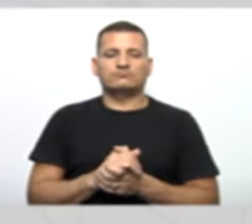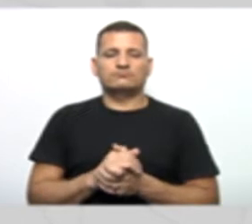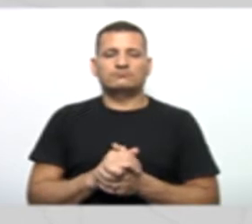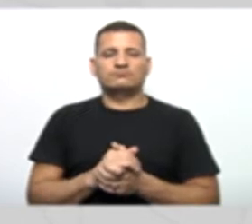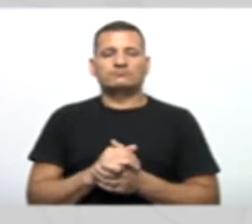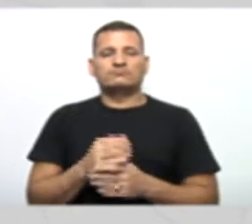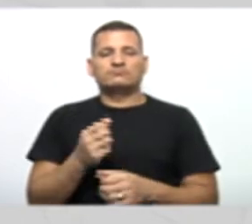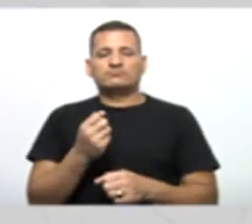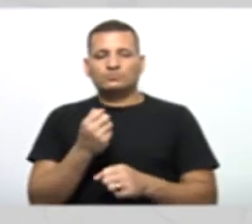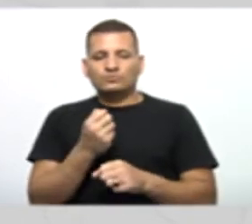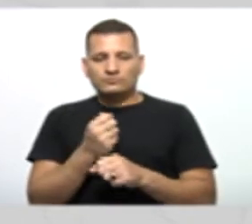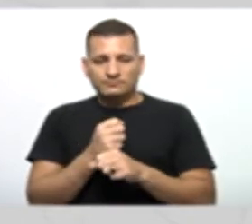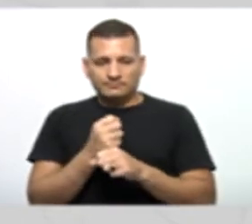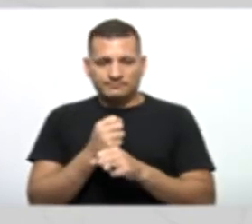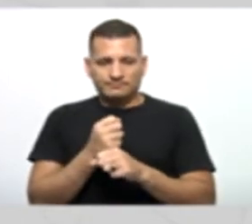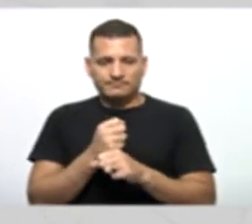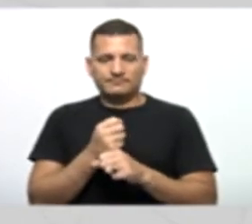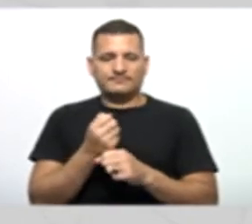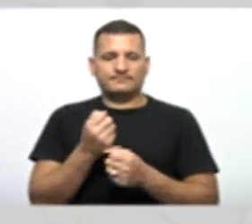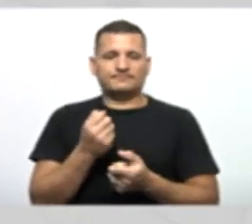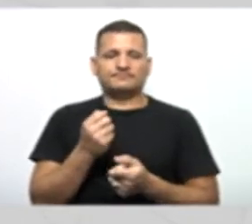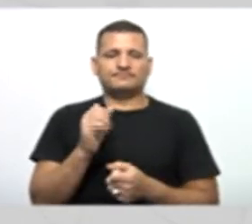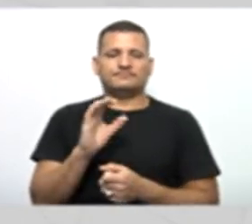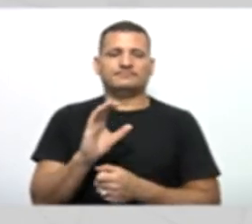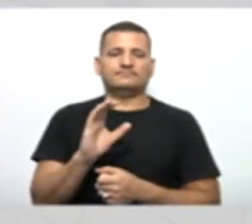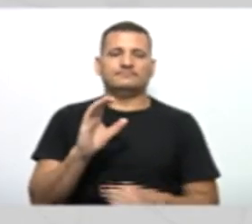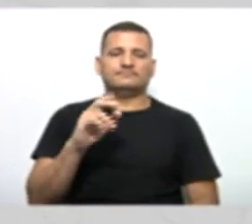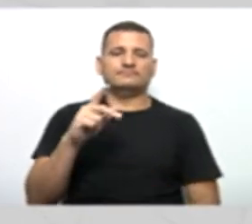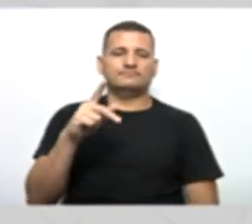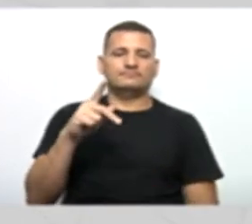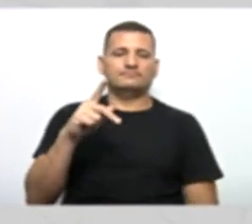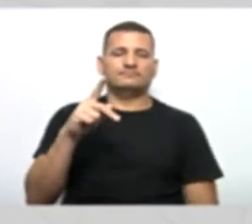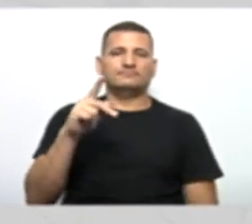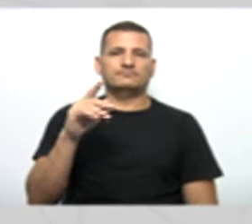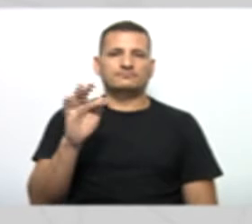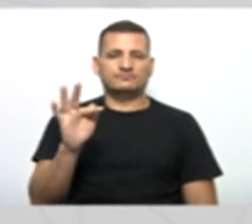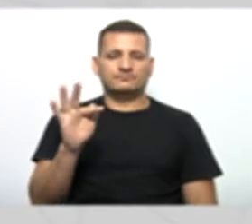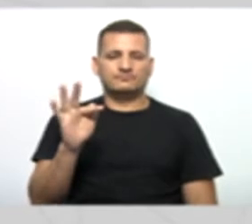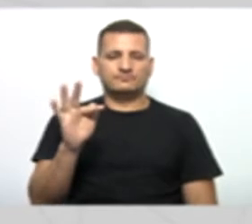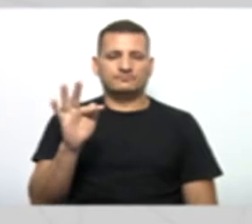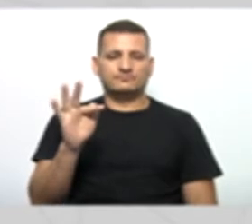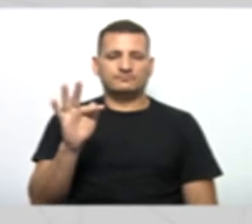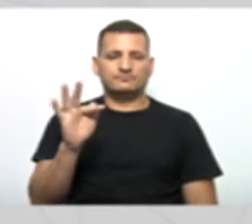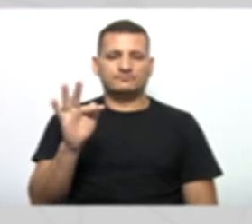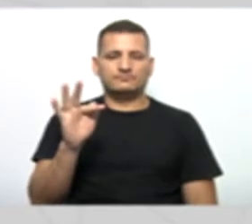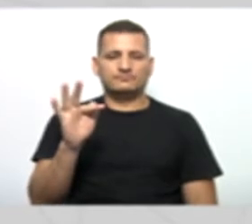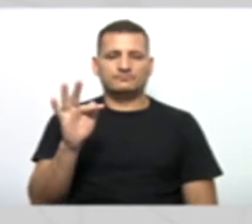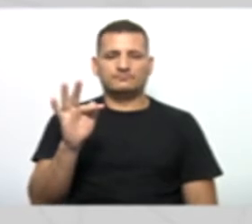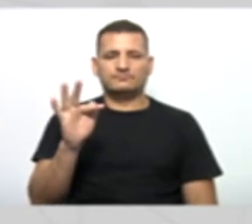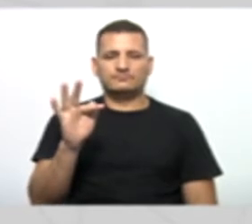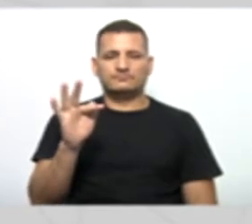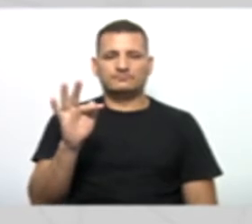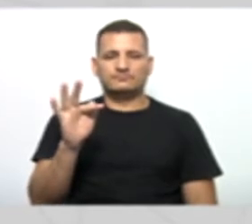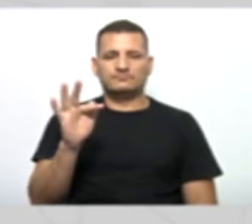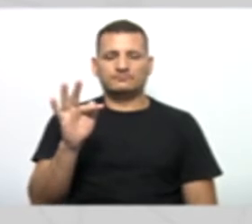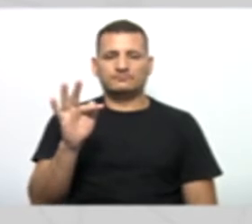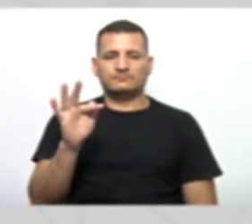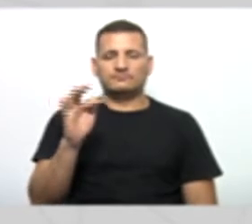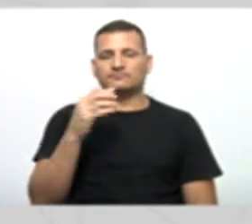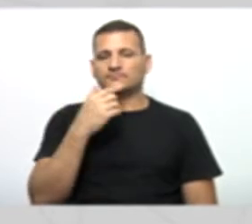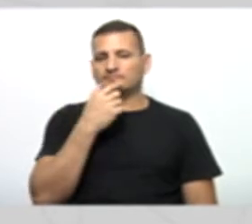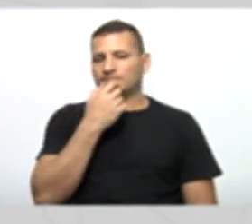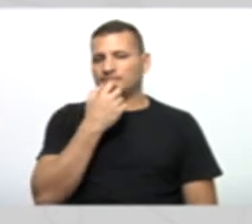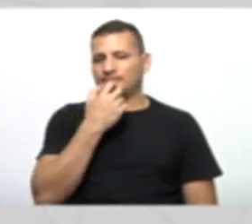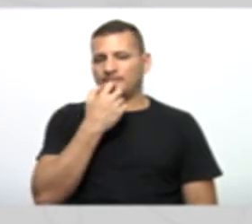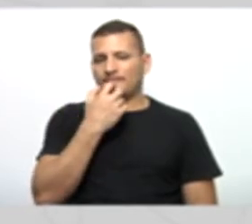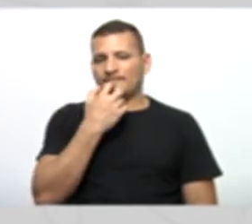veículo com 4 posições, e aqui o CPF, que é a chave estrangeira do cliente que está indo lá para o carro.